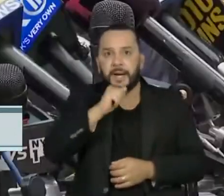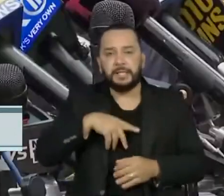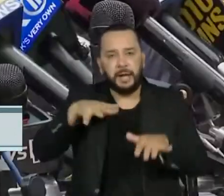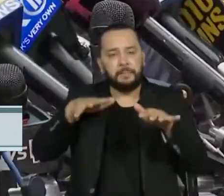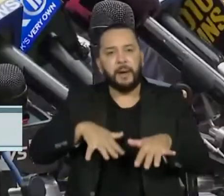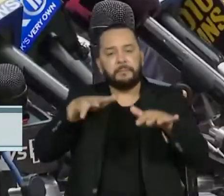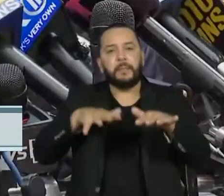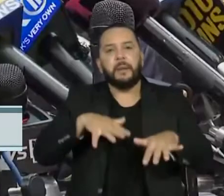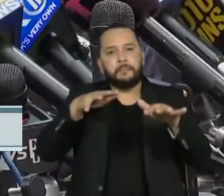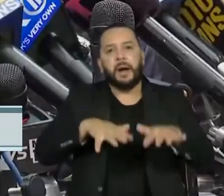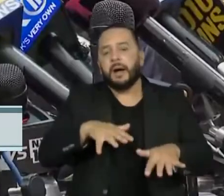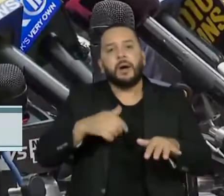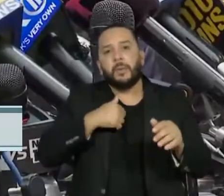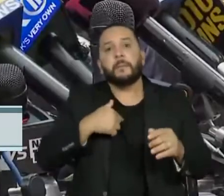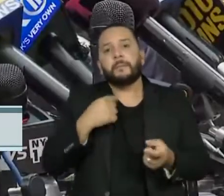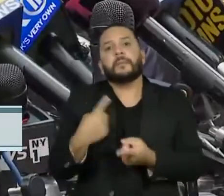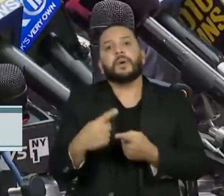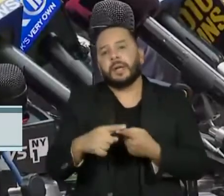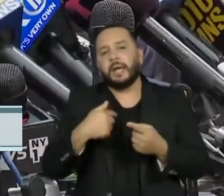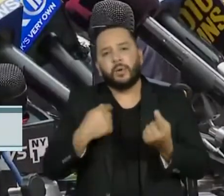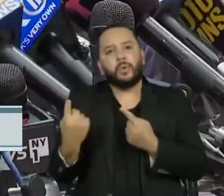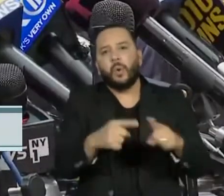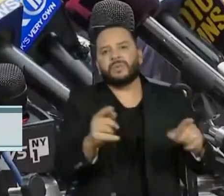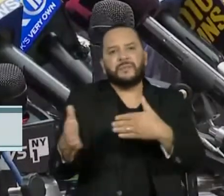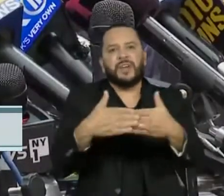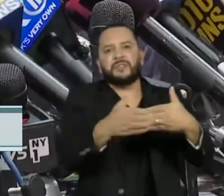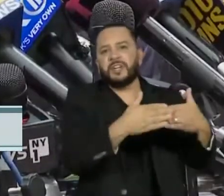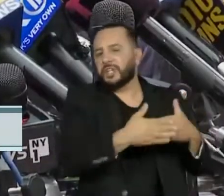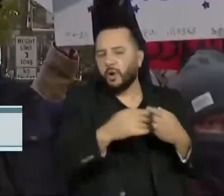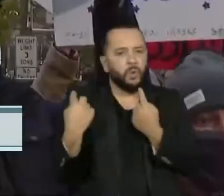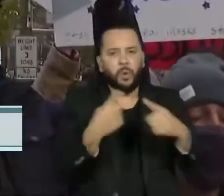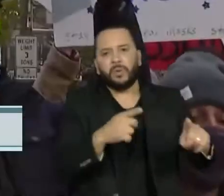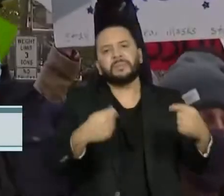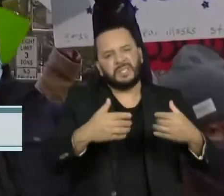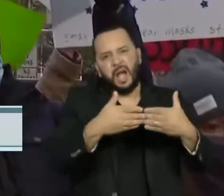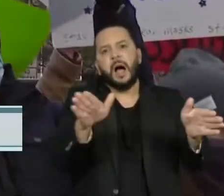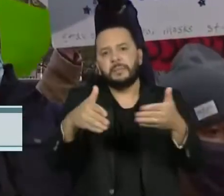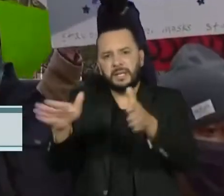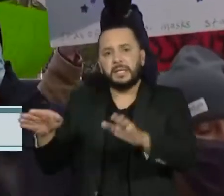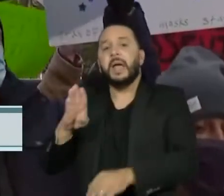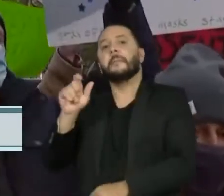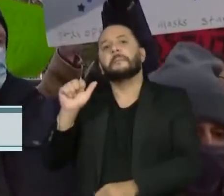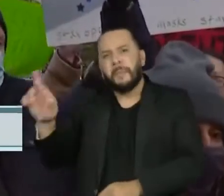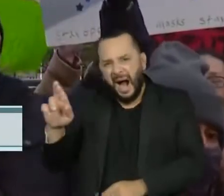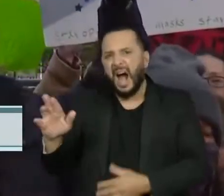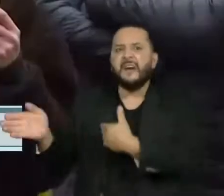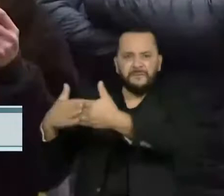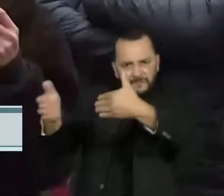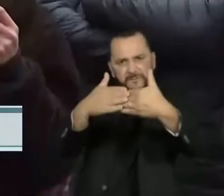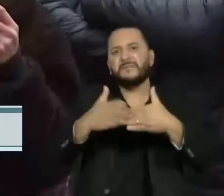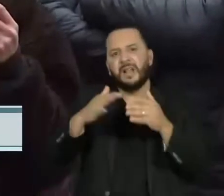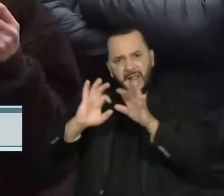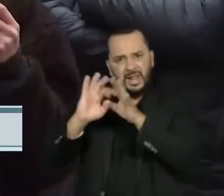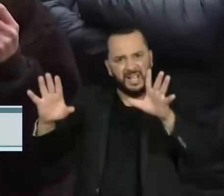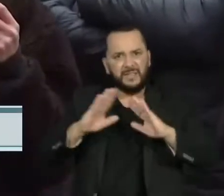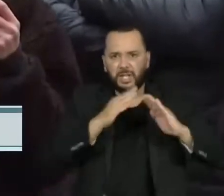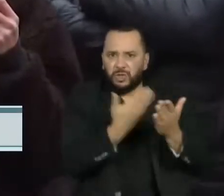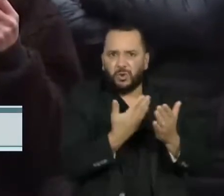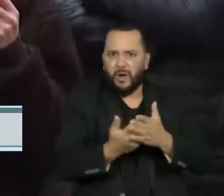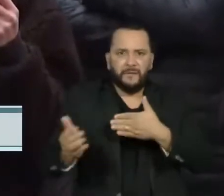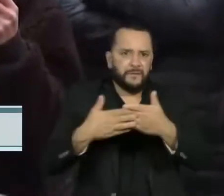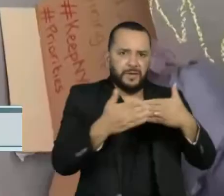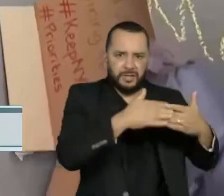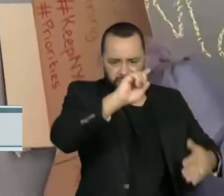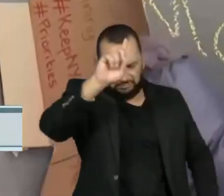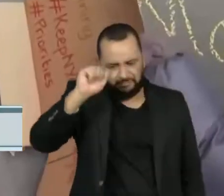cidade de fechar as escolas, pedindo ao prefeito que as reabrisse e que fechasse os bares na tentativa de impedir a propagação do